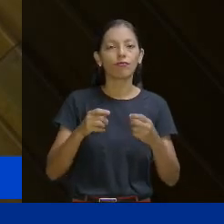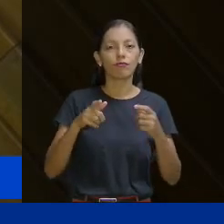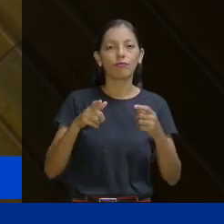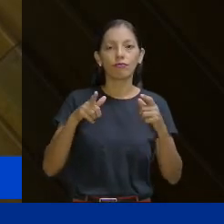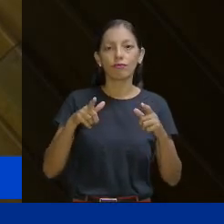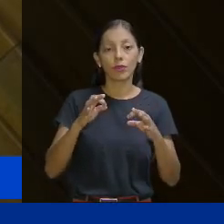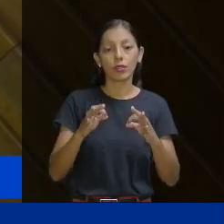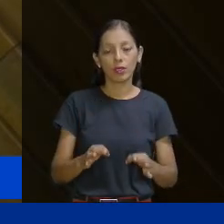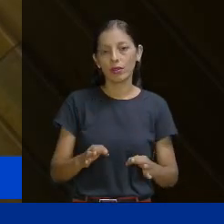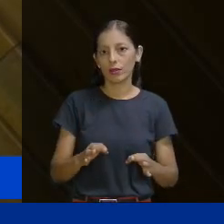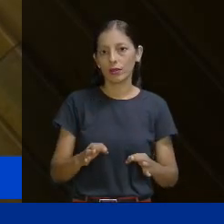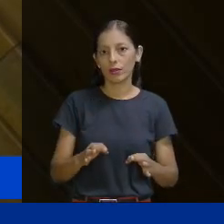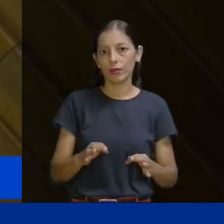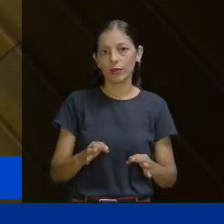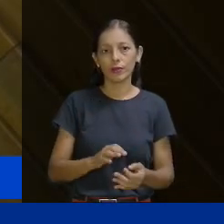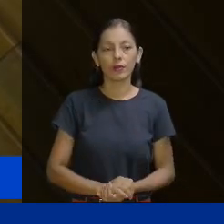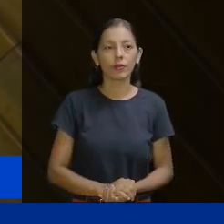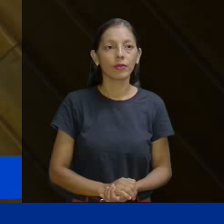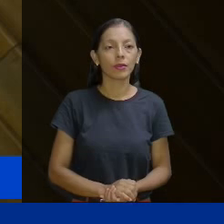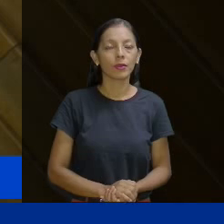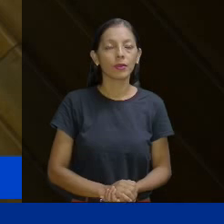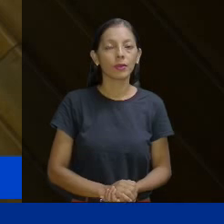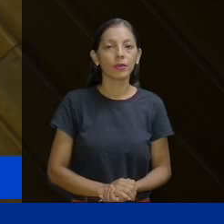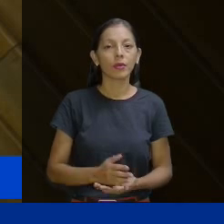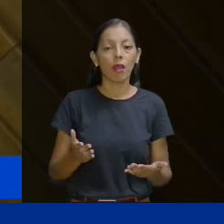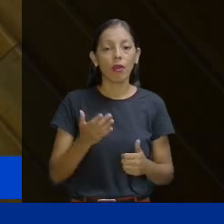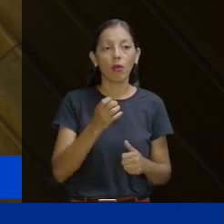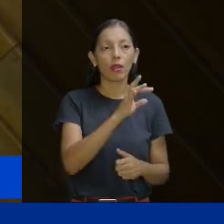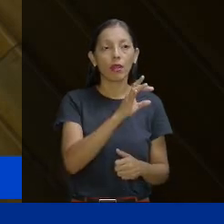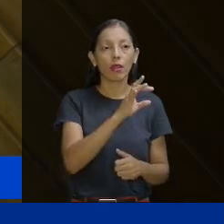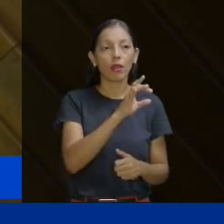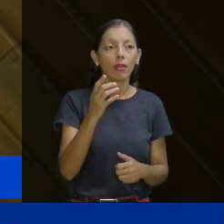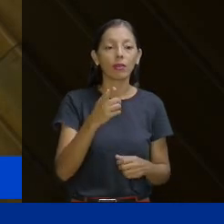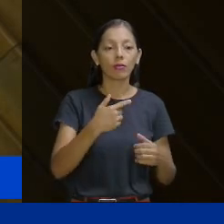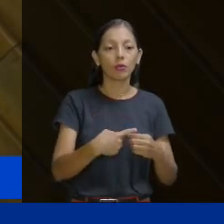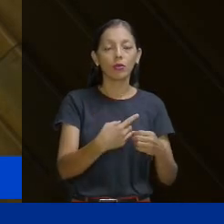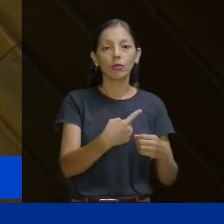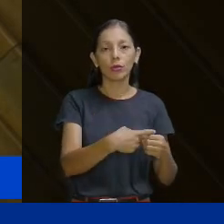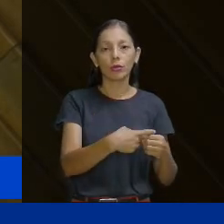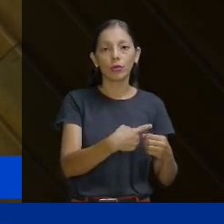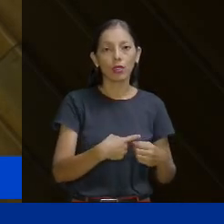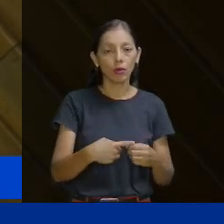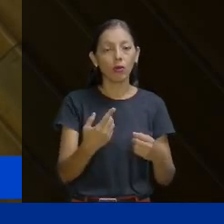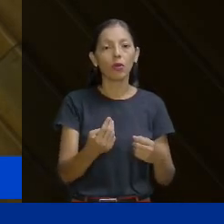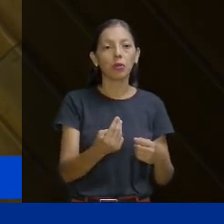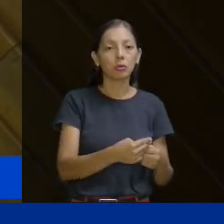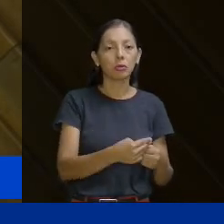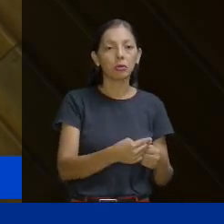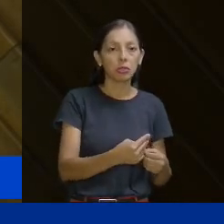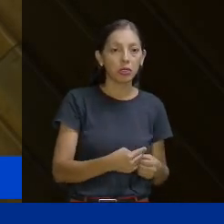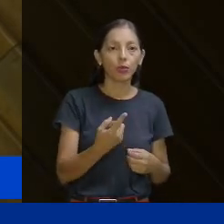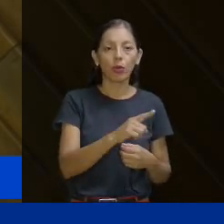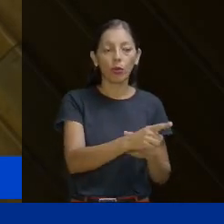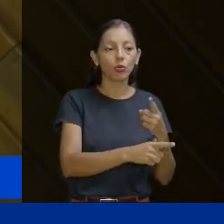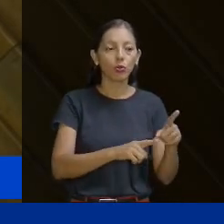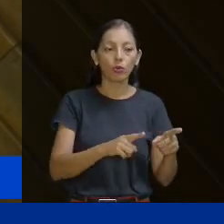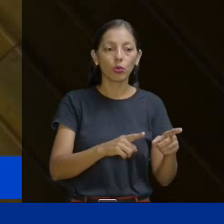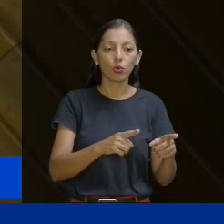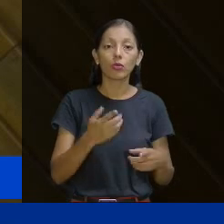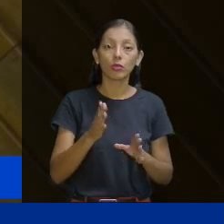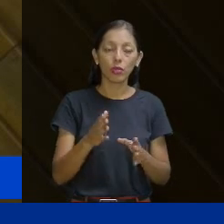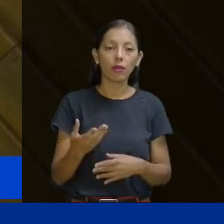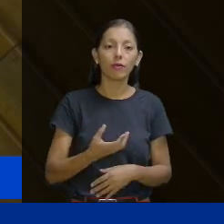ciclo, né? Então, eu quero, inclusive, parabenizar a todos pelo trabalho, né? Eu